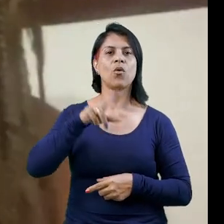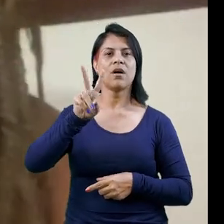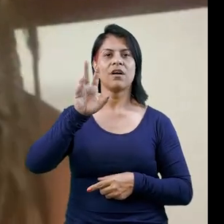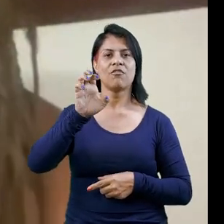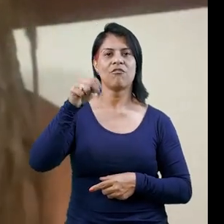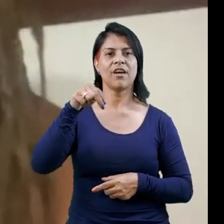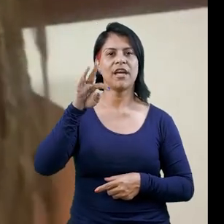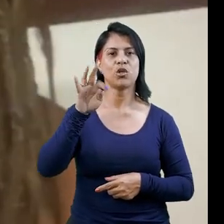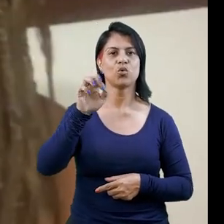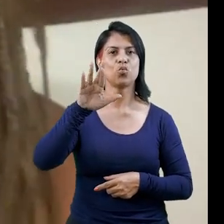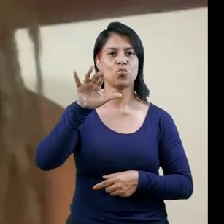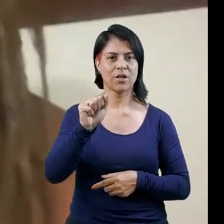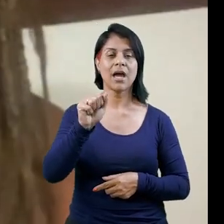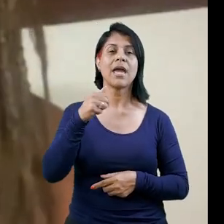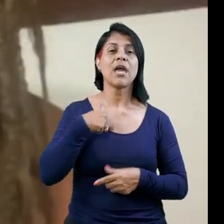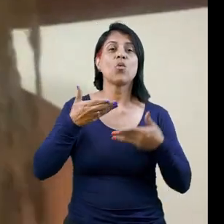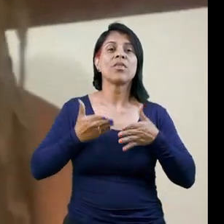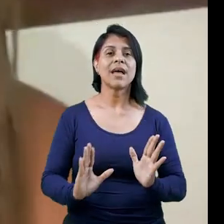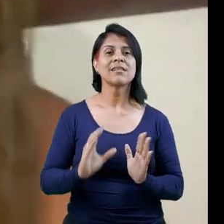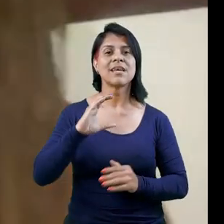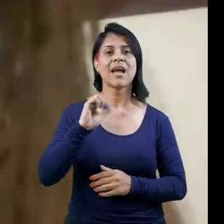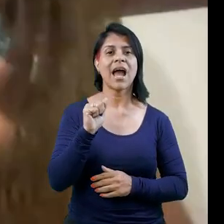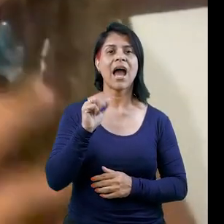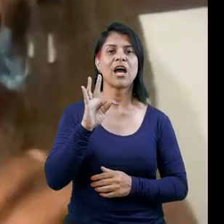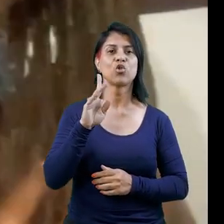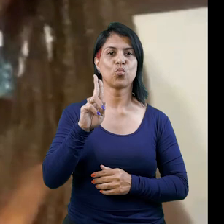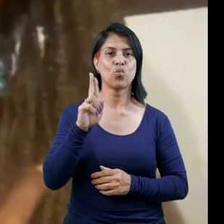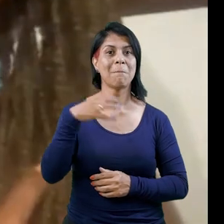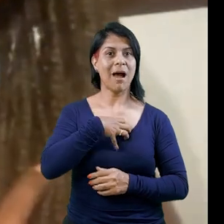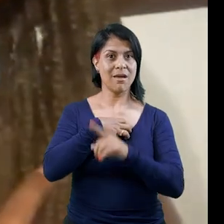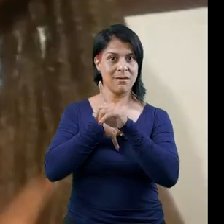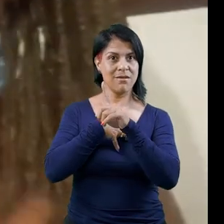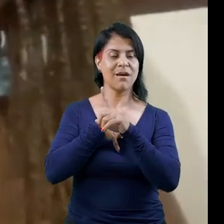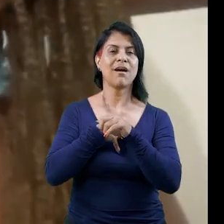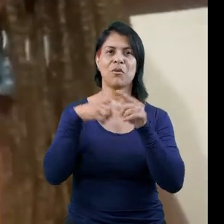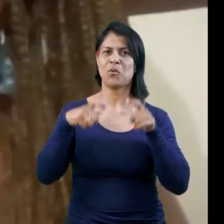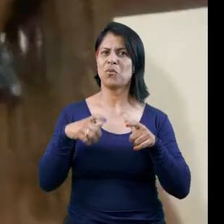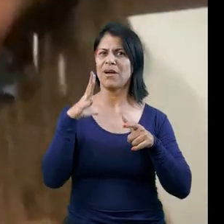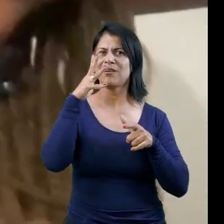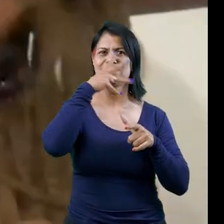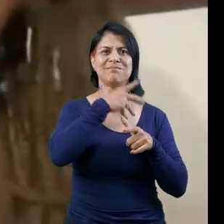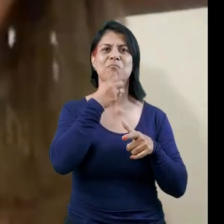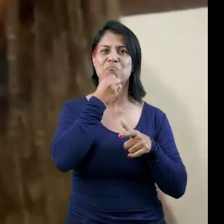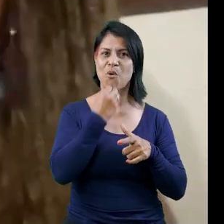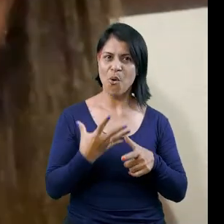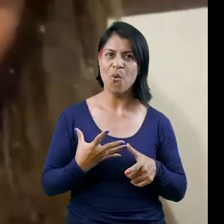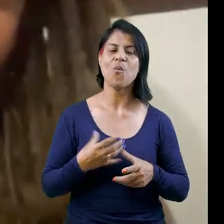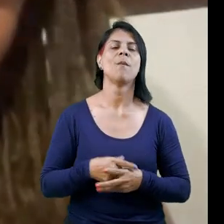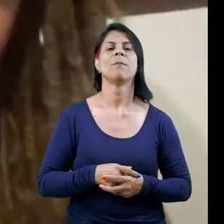Bahia. Catu, terra boa. E,